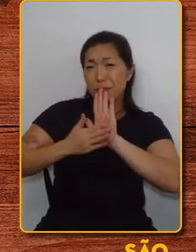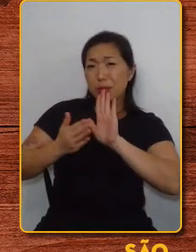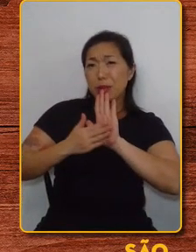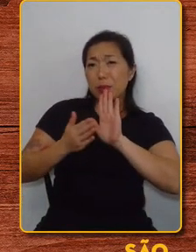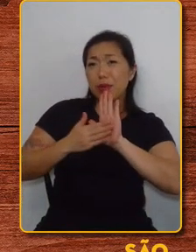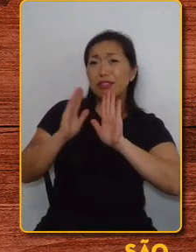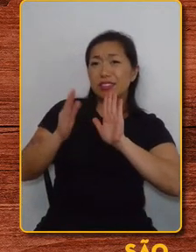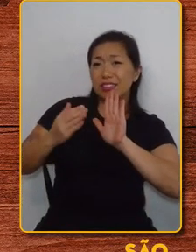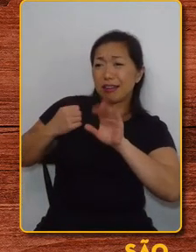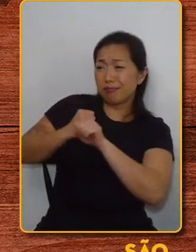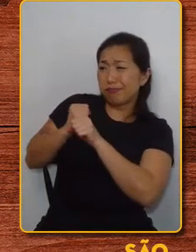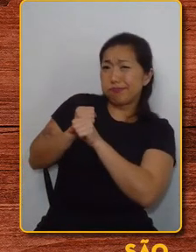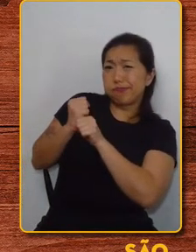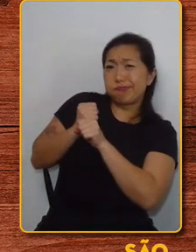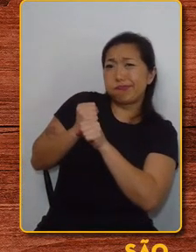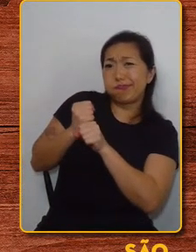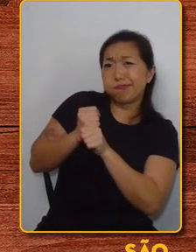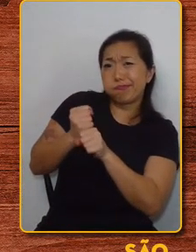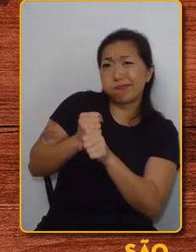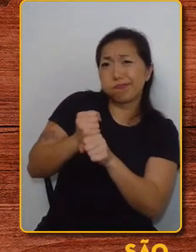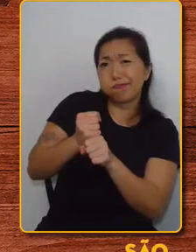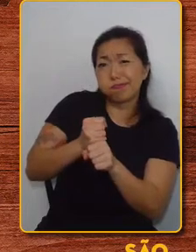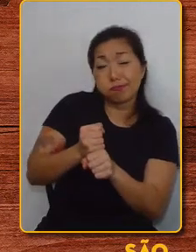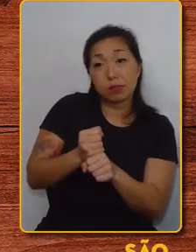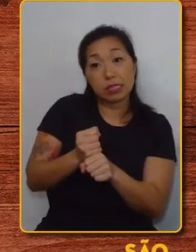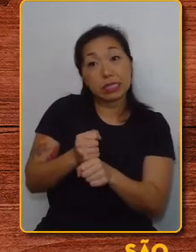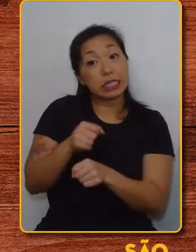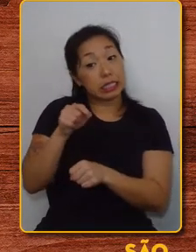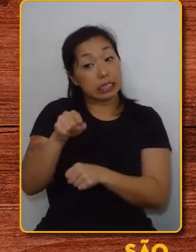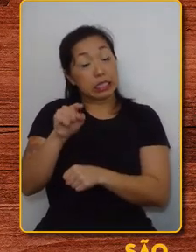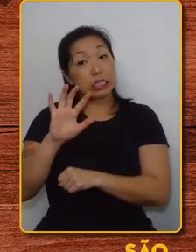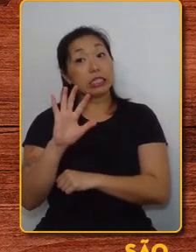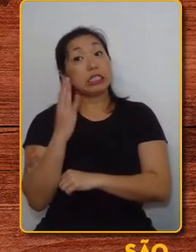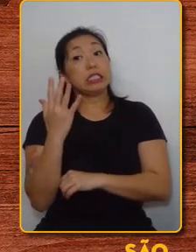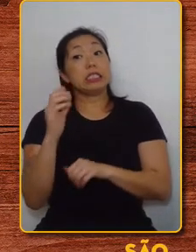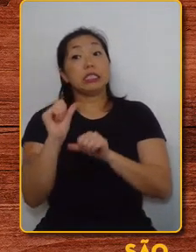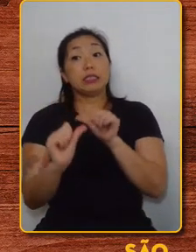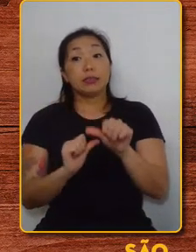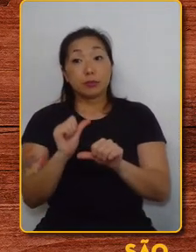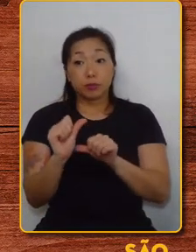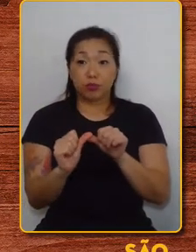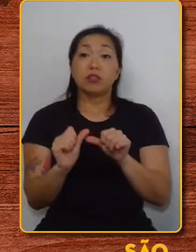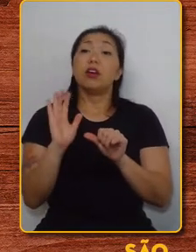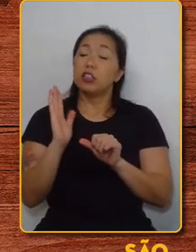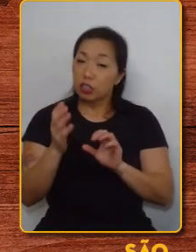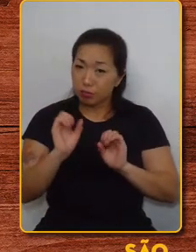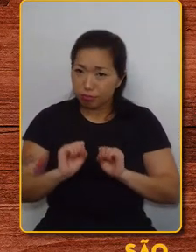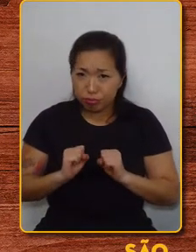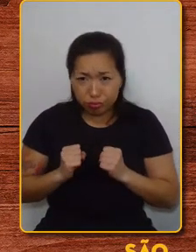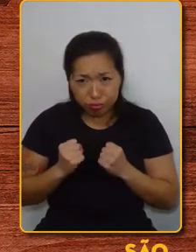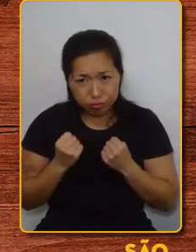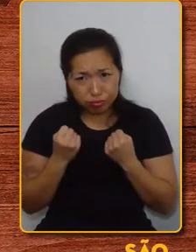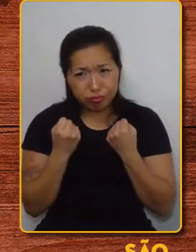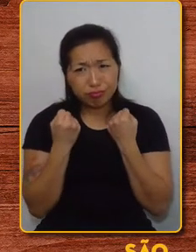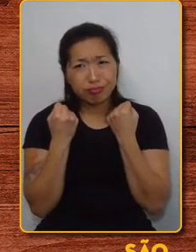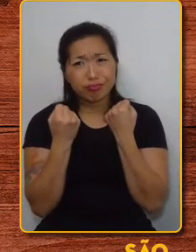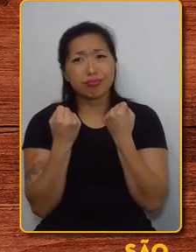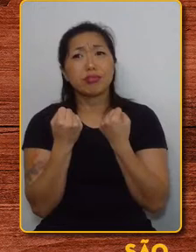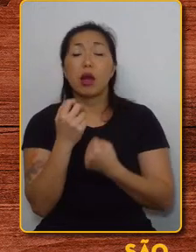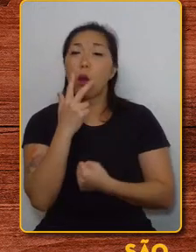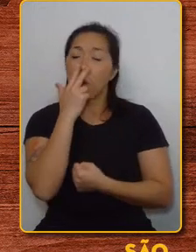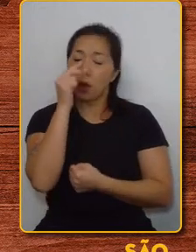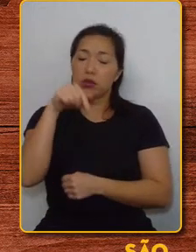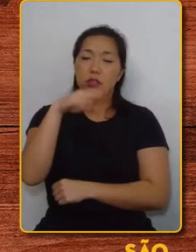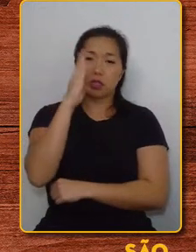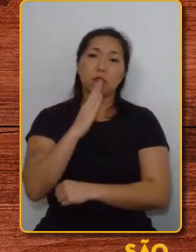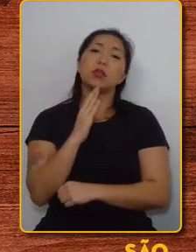Brasil. Então, para isso mudar, foram feitos esforços enormes. O Graziano, acho que posso até passar a palavra